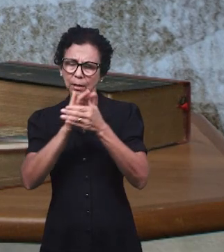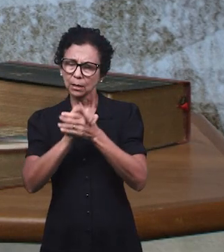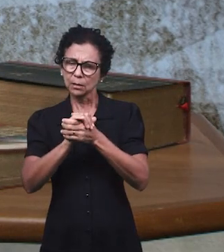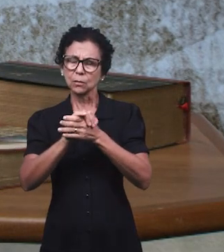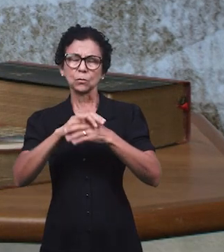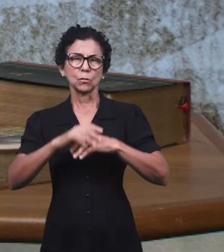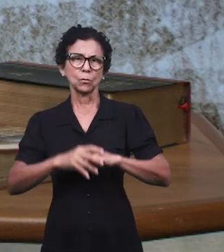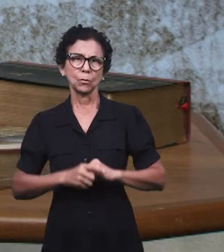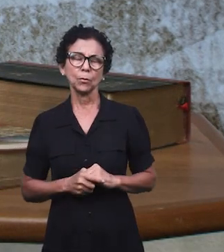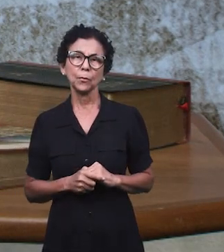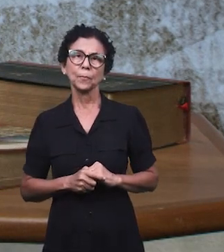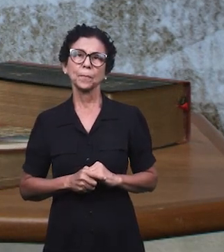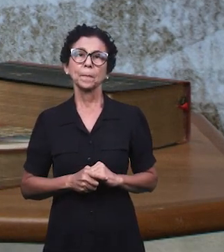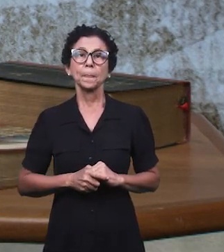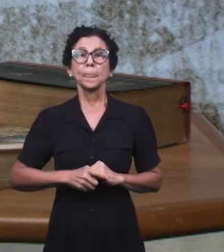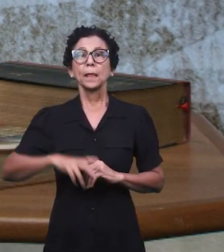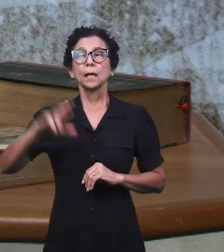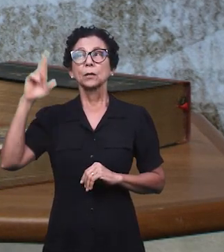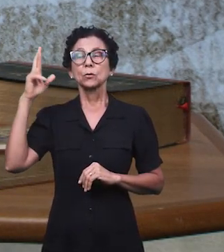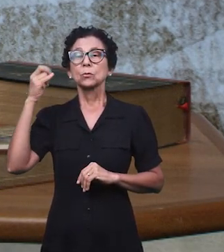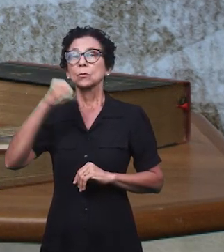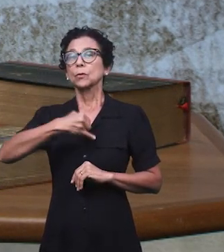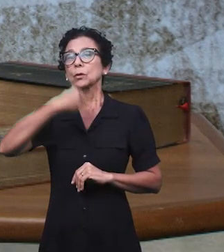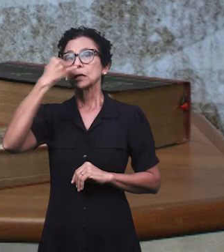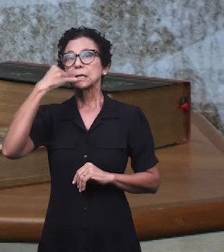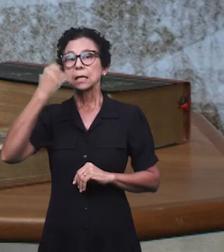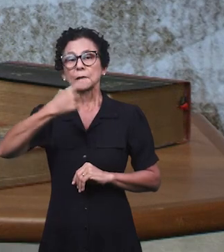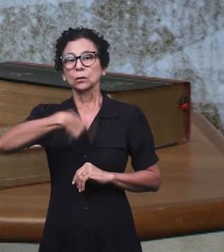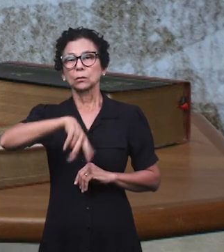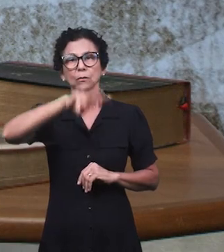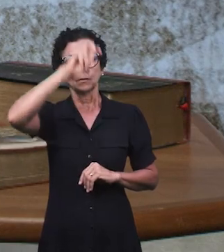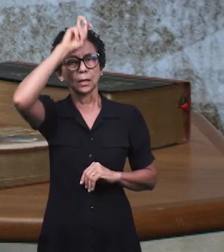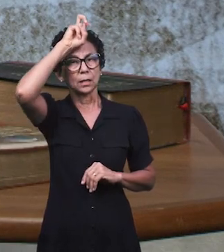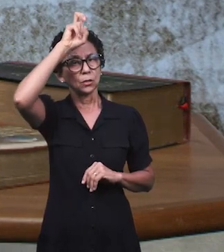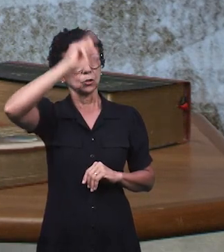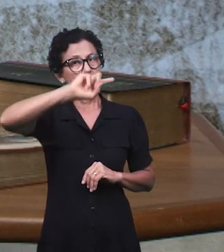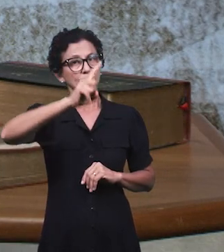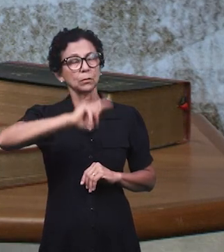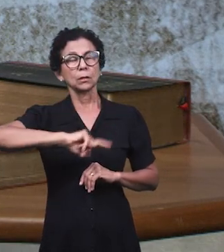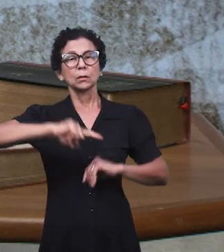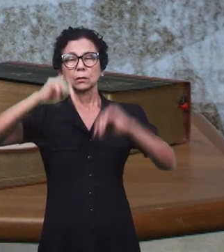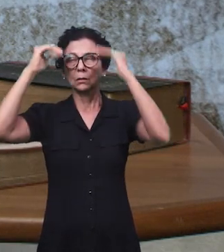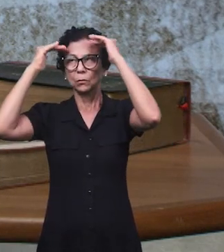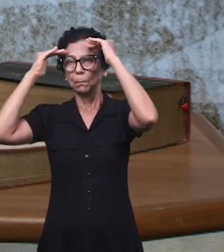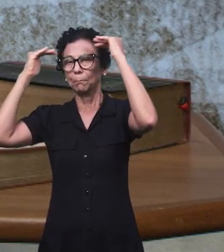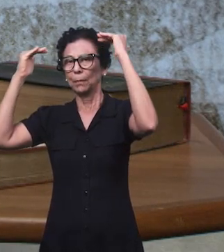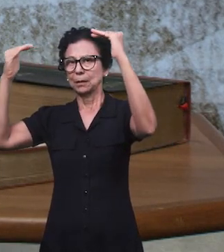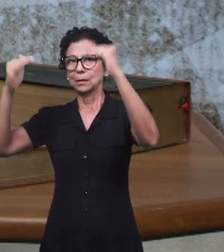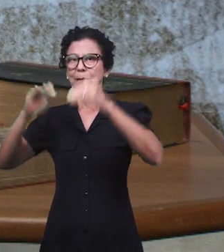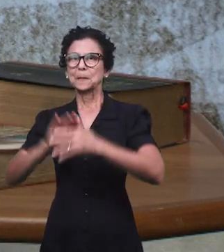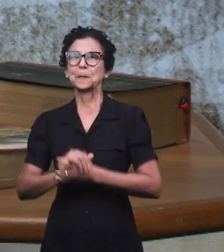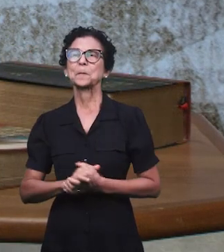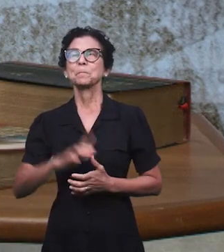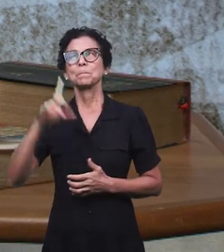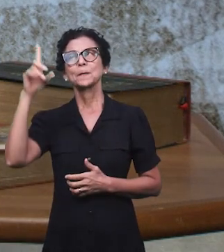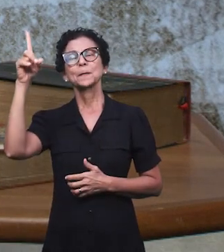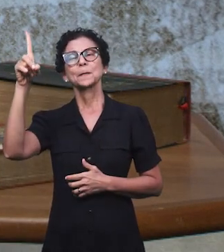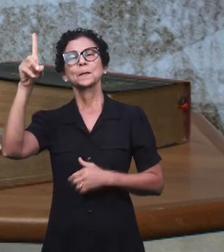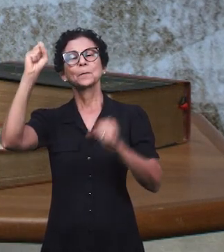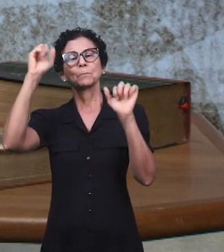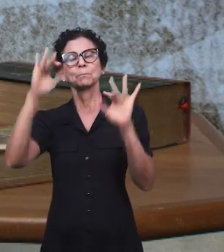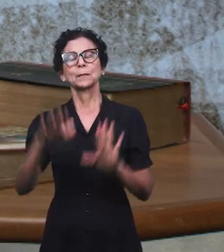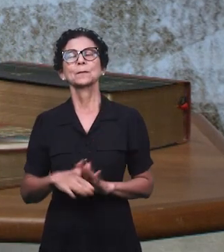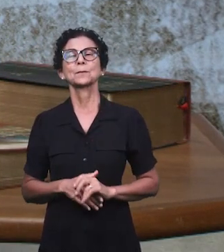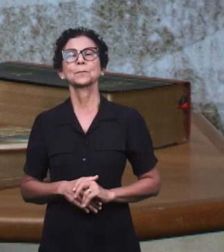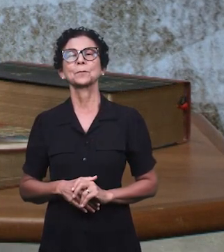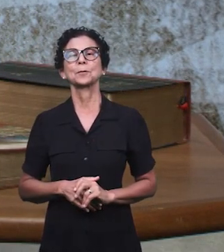uma orientação para que ele não descesse ao Egito. E ele obedeceu e o Senhor confirmou sobre a vida dele